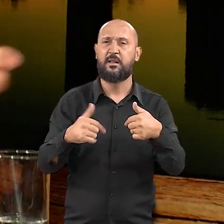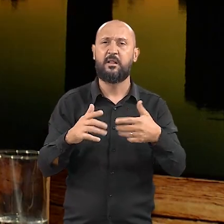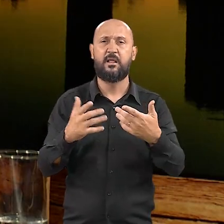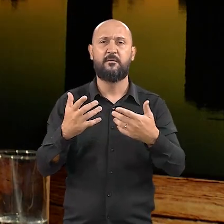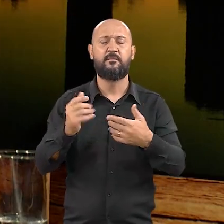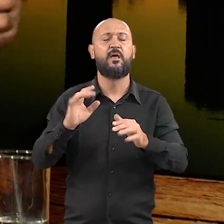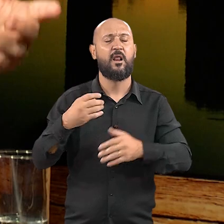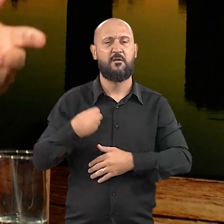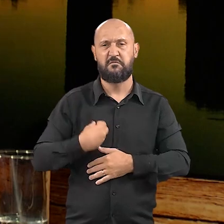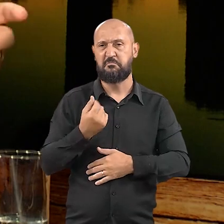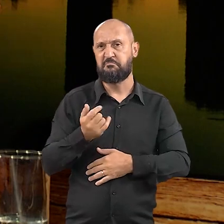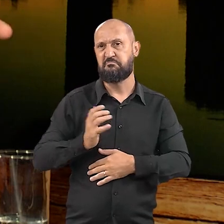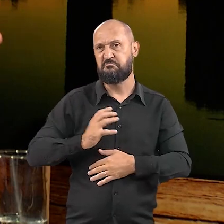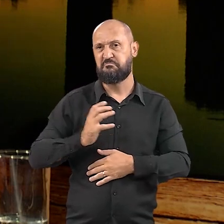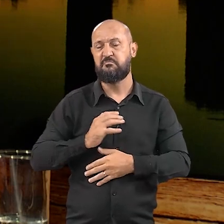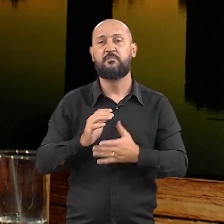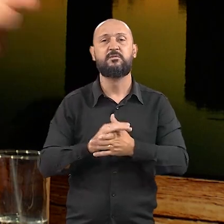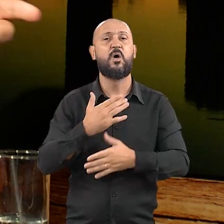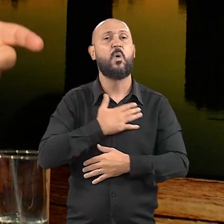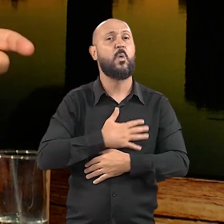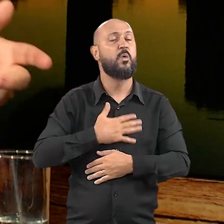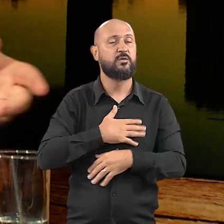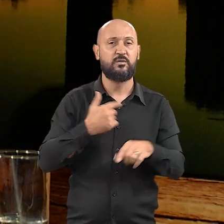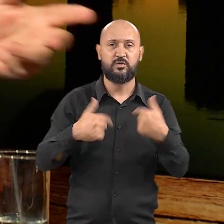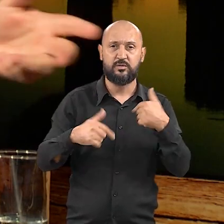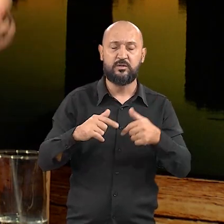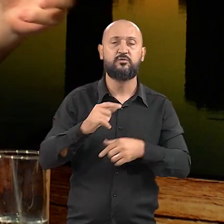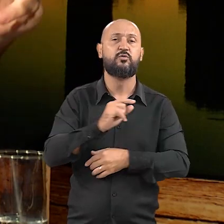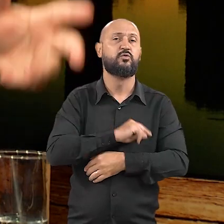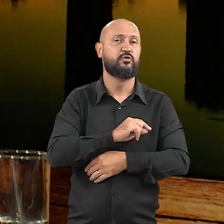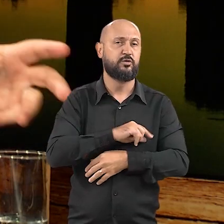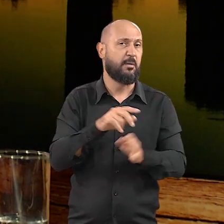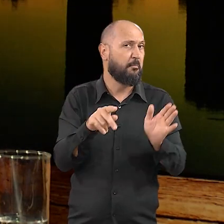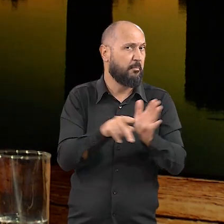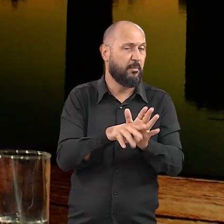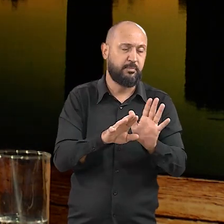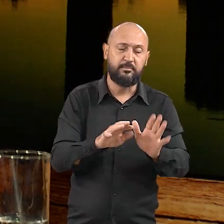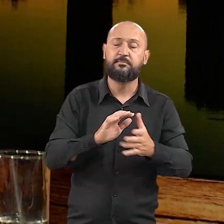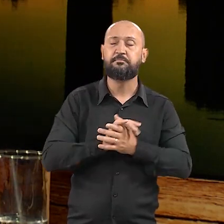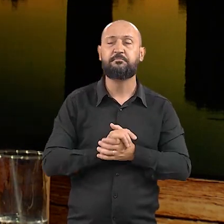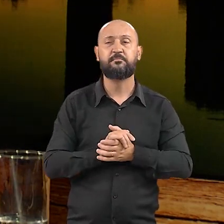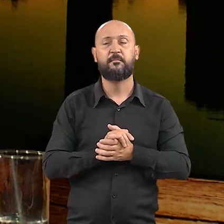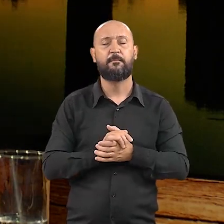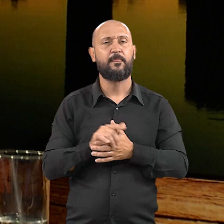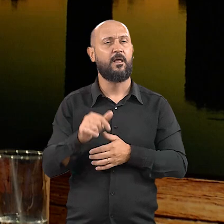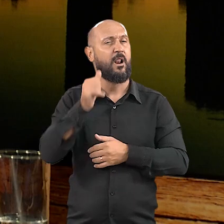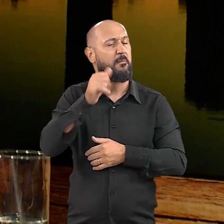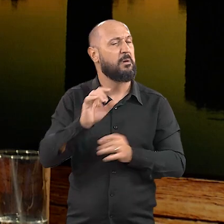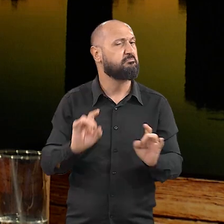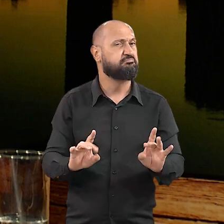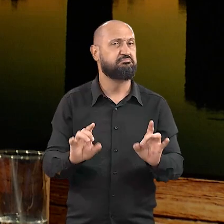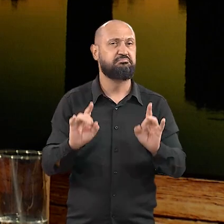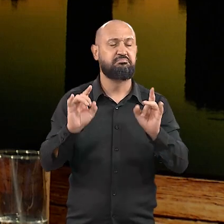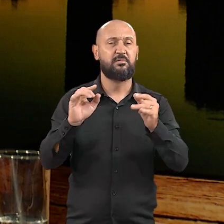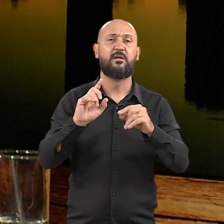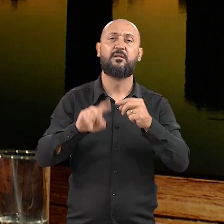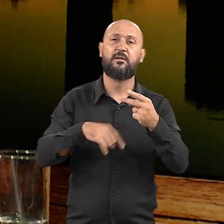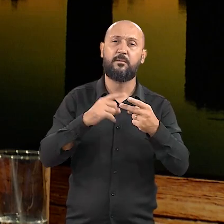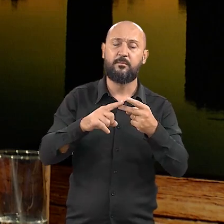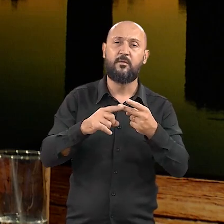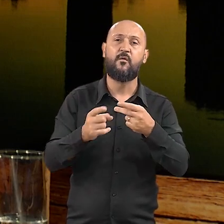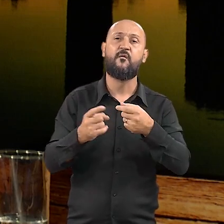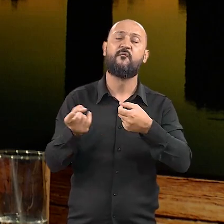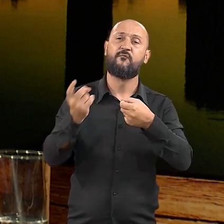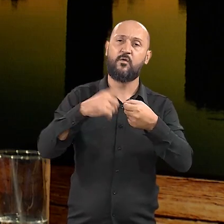eles eram muito bem de vida, mas ela gostava de trabalhar e ter o dinheirinho dela, aquelas coisas. E ela era uma querida também,